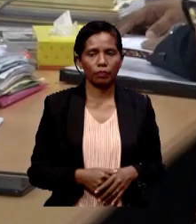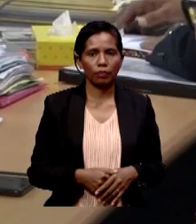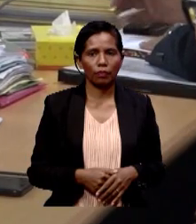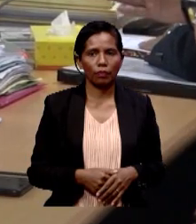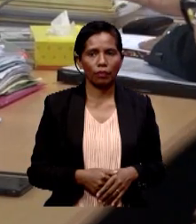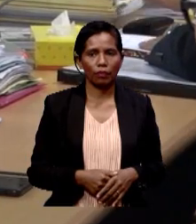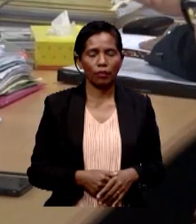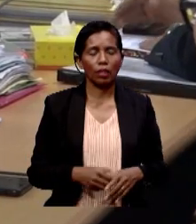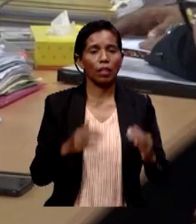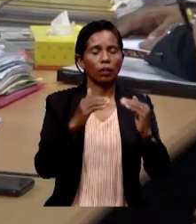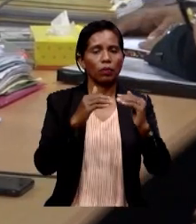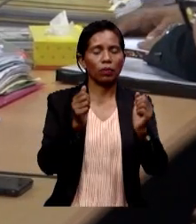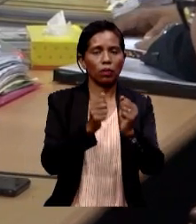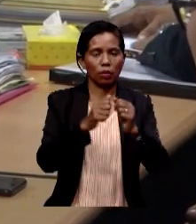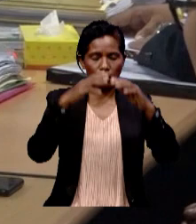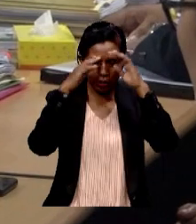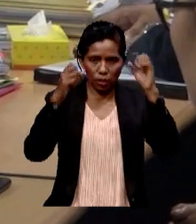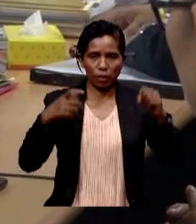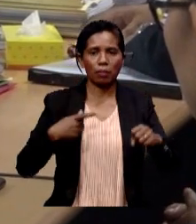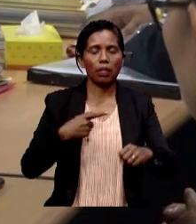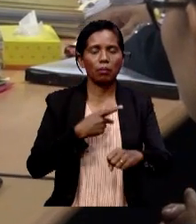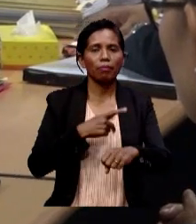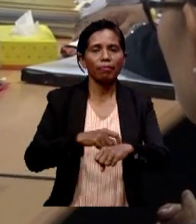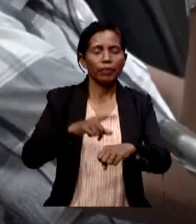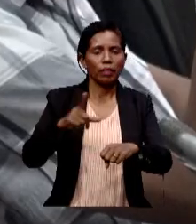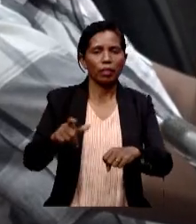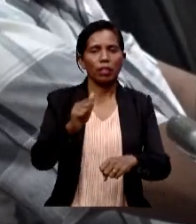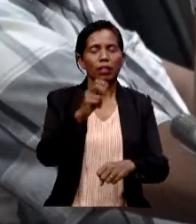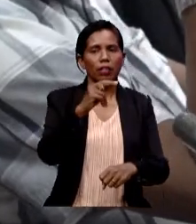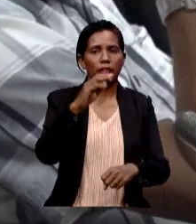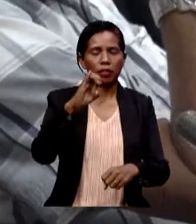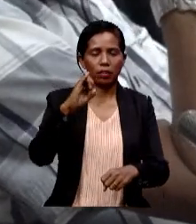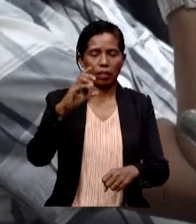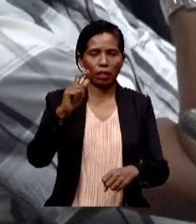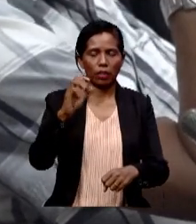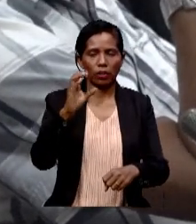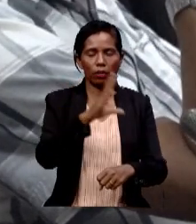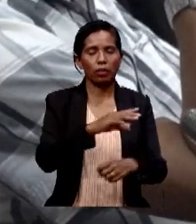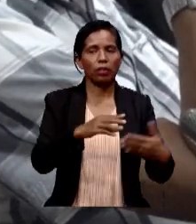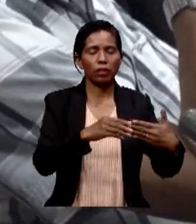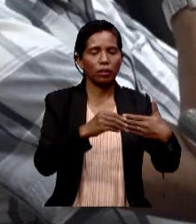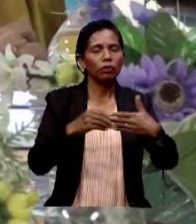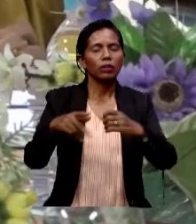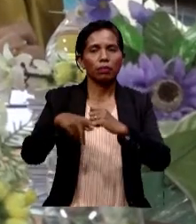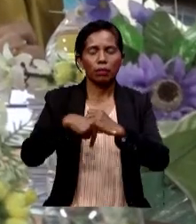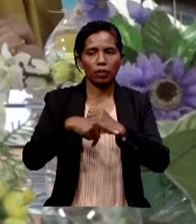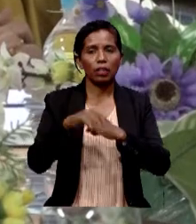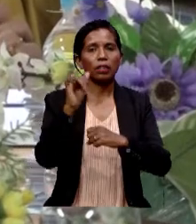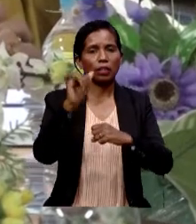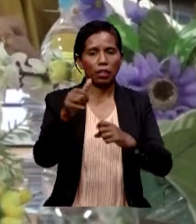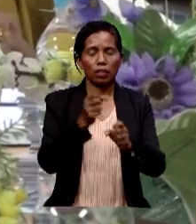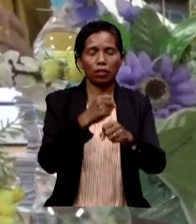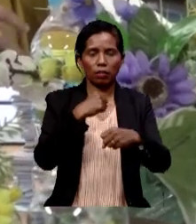Foi em reunião com o presidente do Parlamento Nacional, Aniceto Guterres López, líder bancada parlamentar Sira, concorda com o